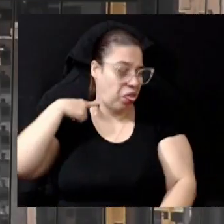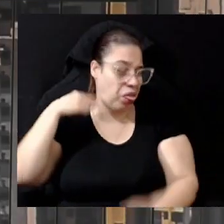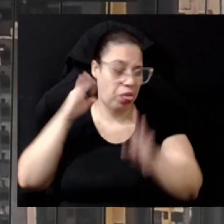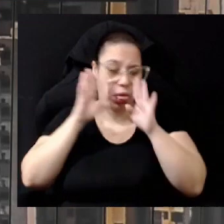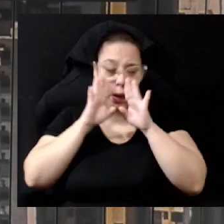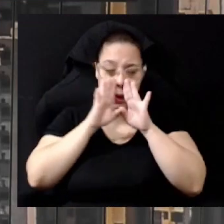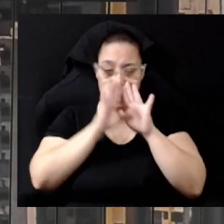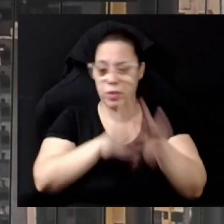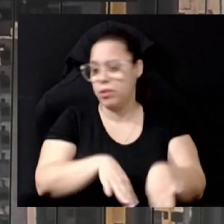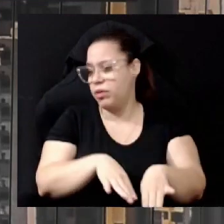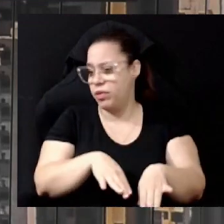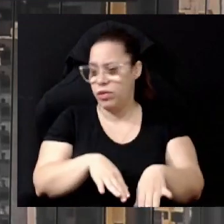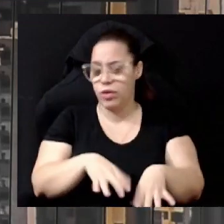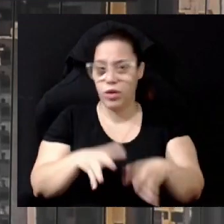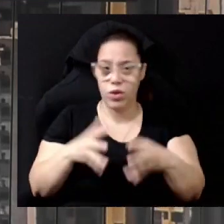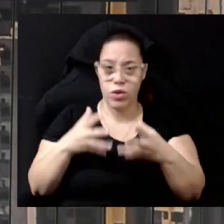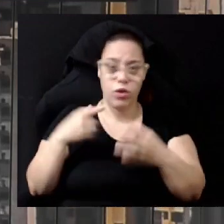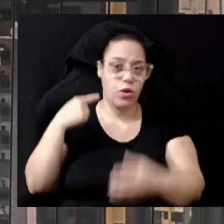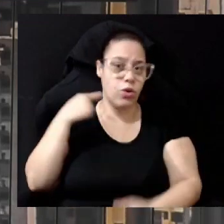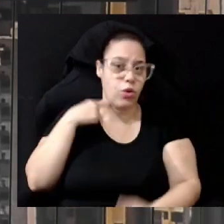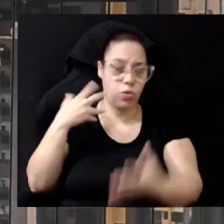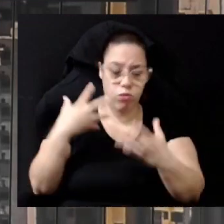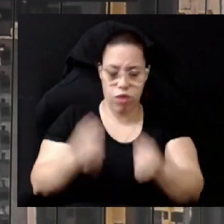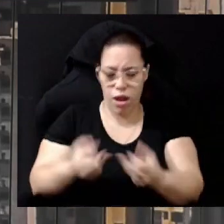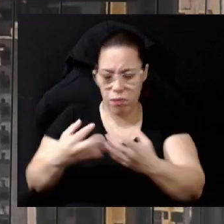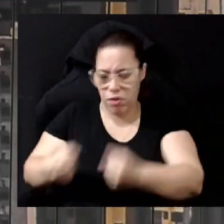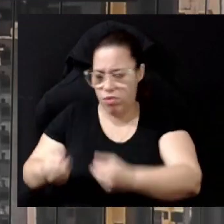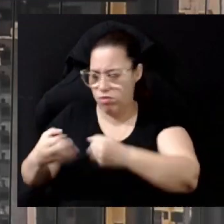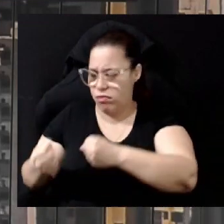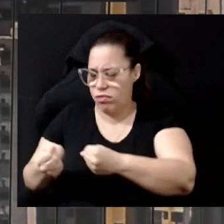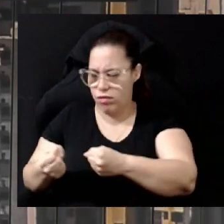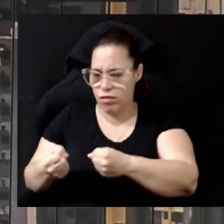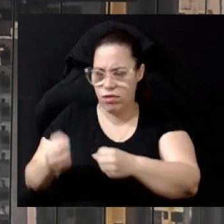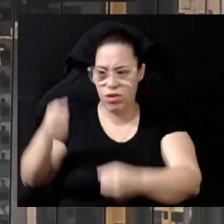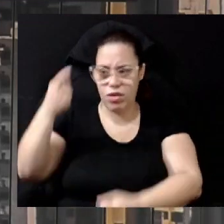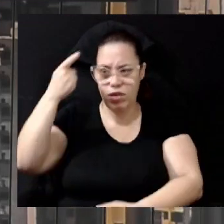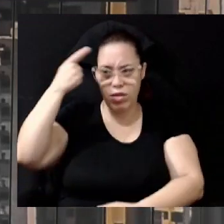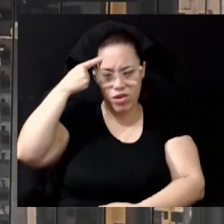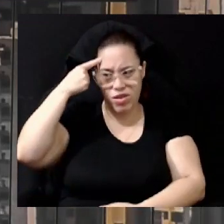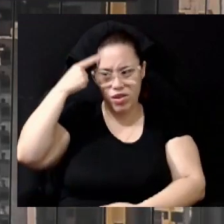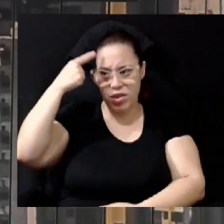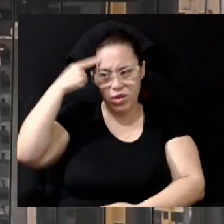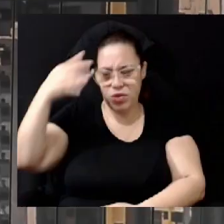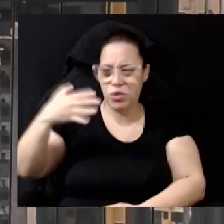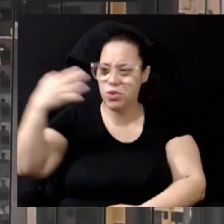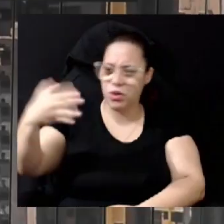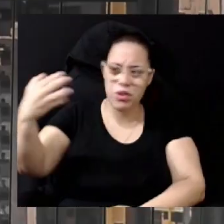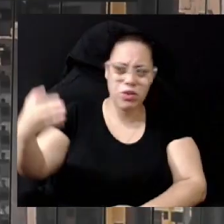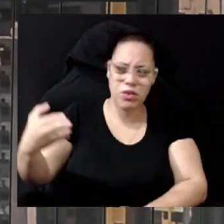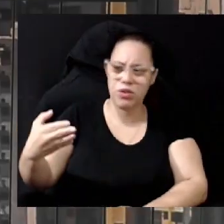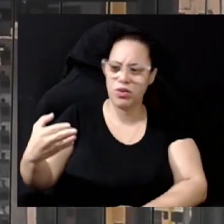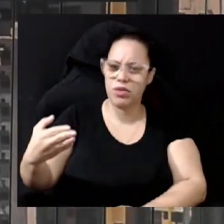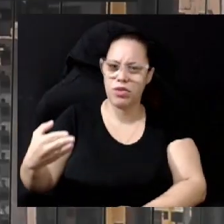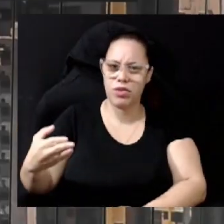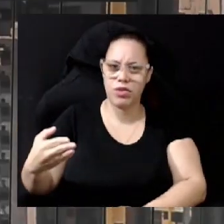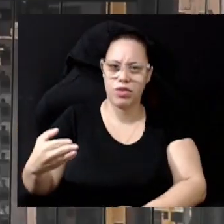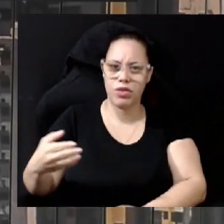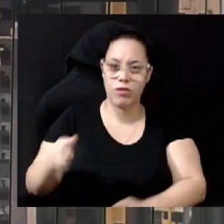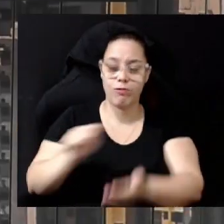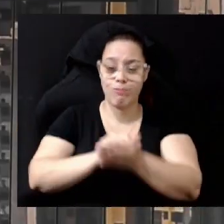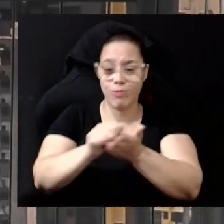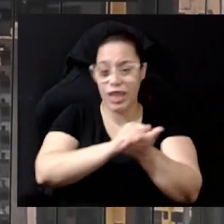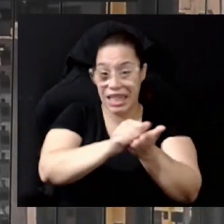mar de coisas descartáveis, quanto lixo que a gente acumula todos os dias, né? Na nossa mente, no nosso dia a dia,